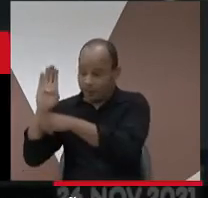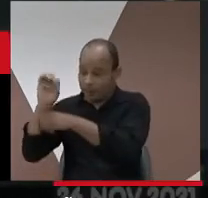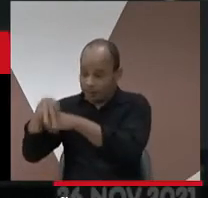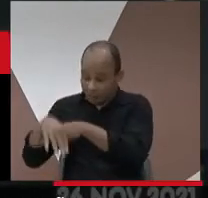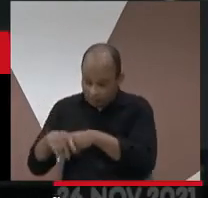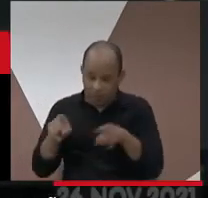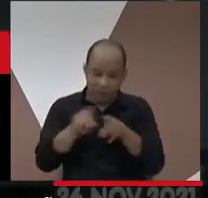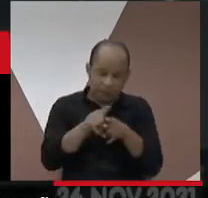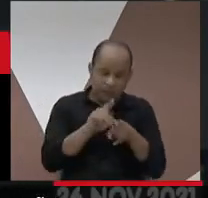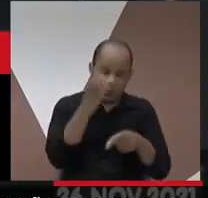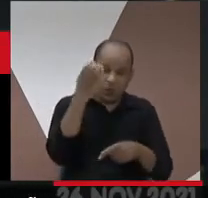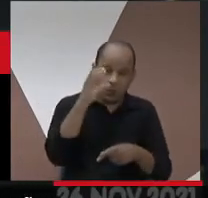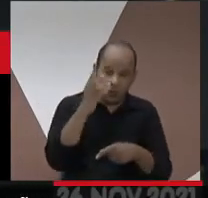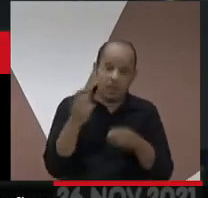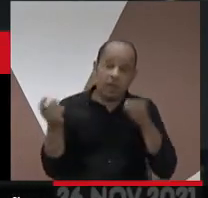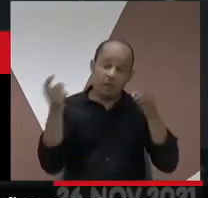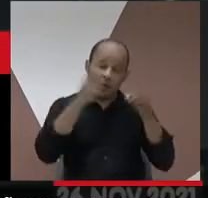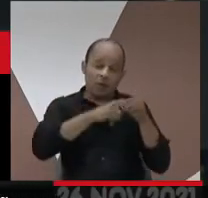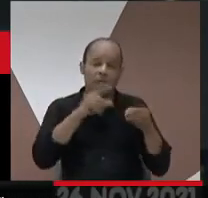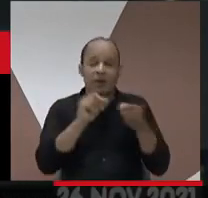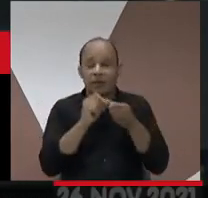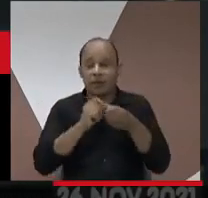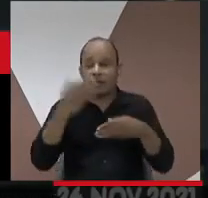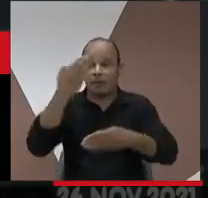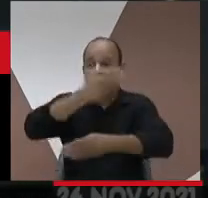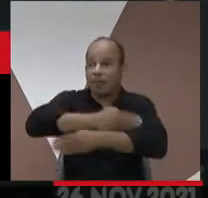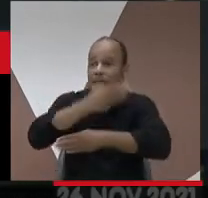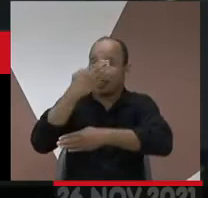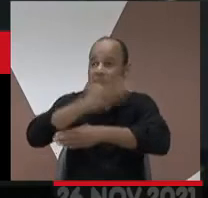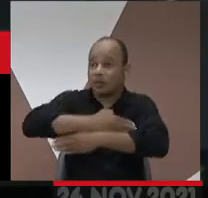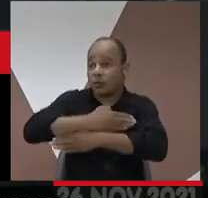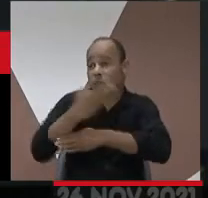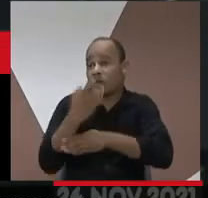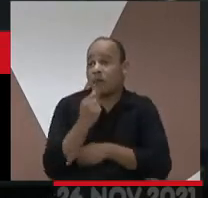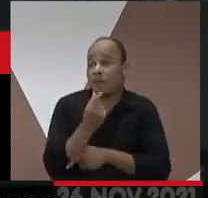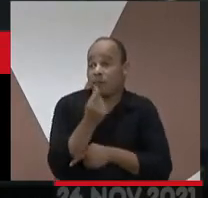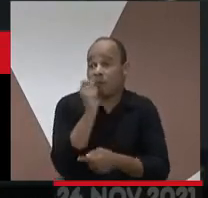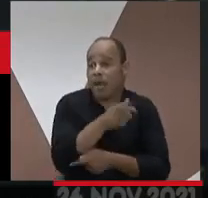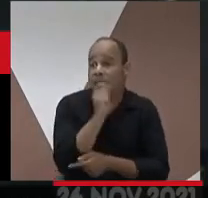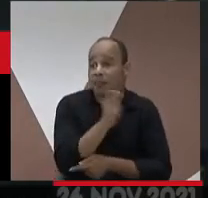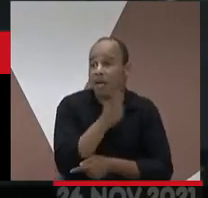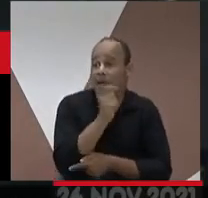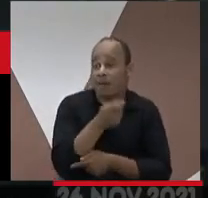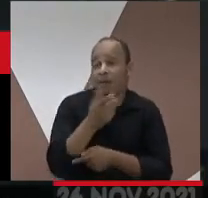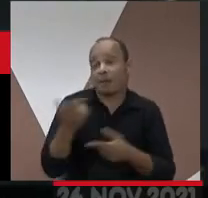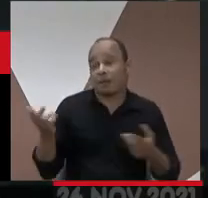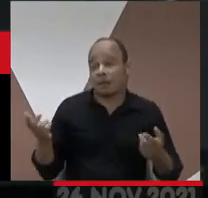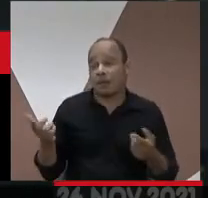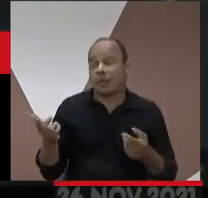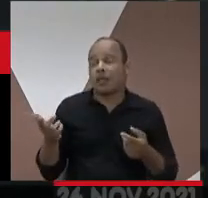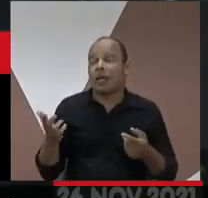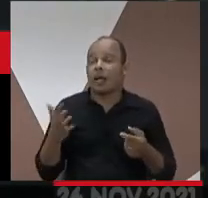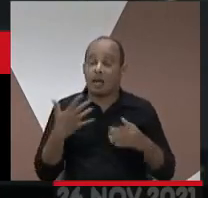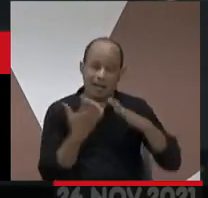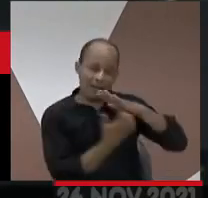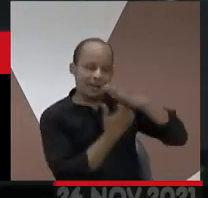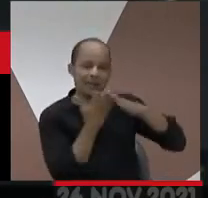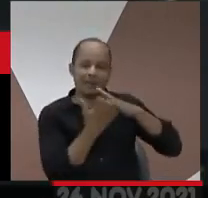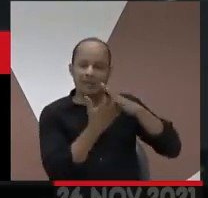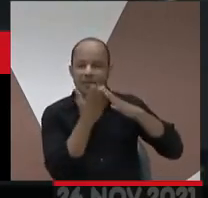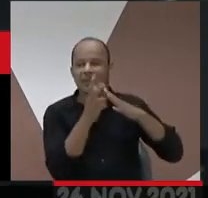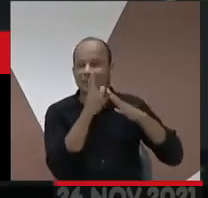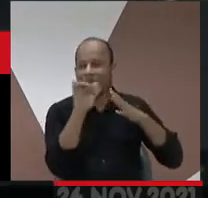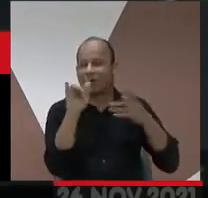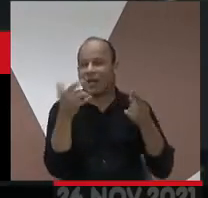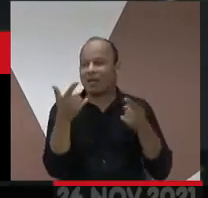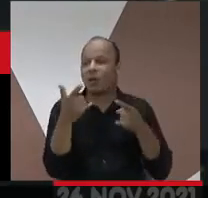pedágio, um pedágio que gera uma fortuna de lucros para as concessionárias envolvidas.